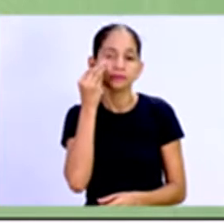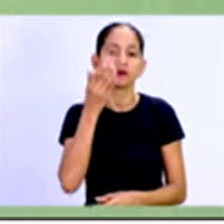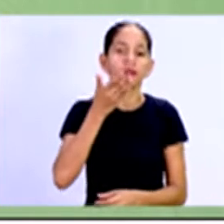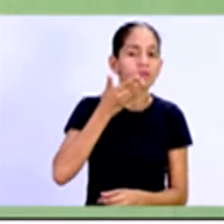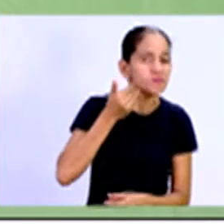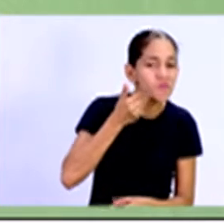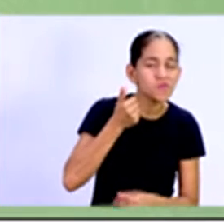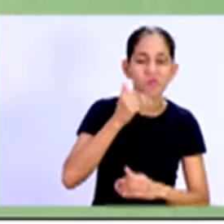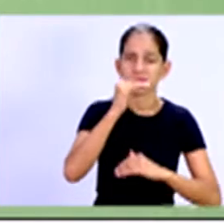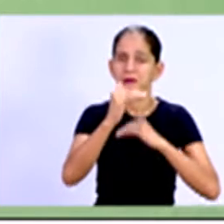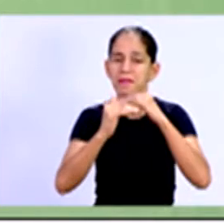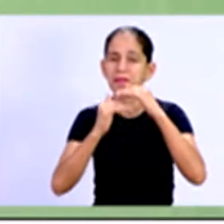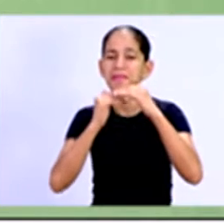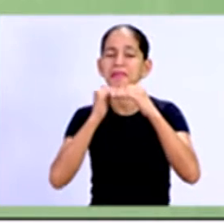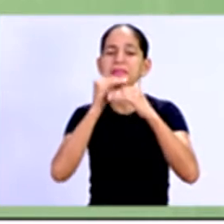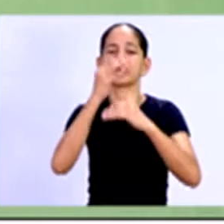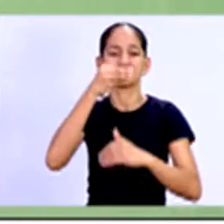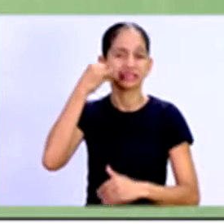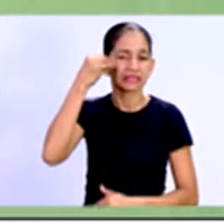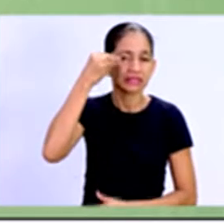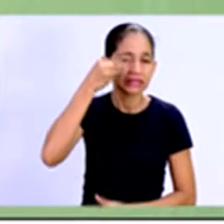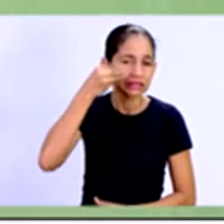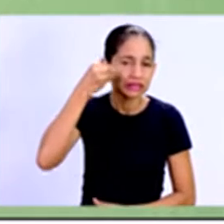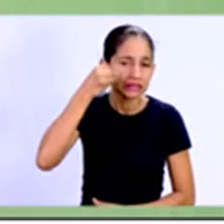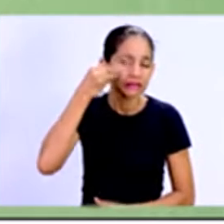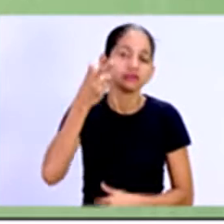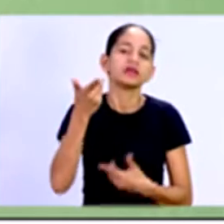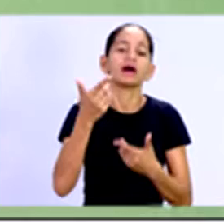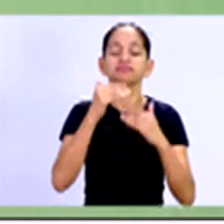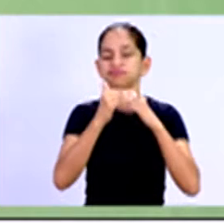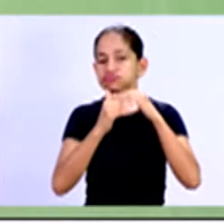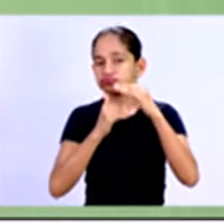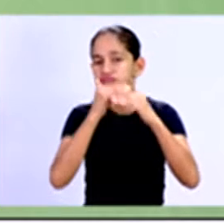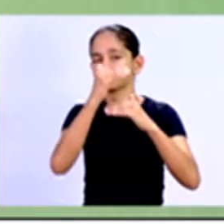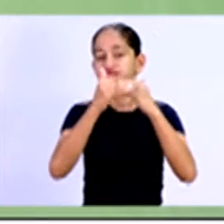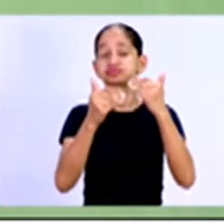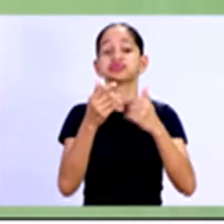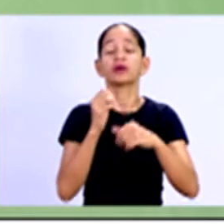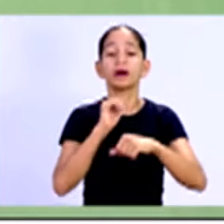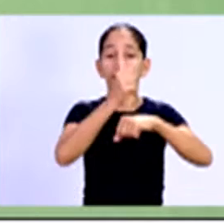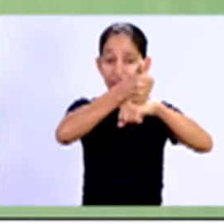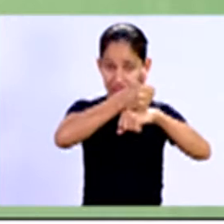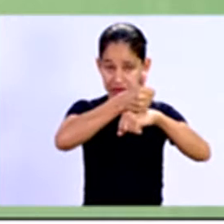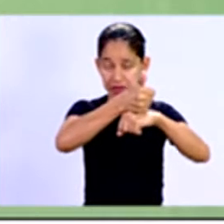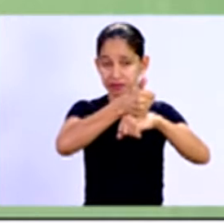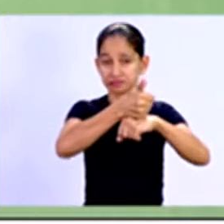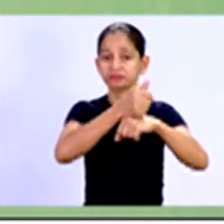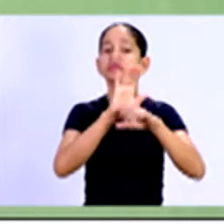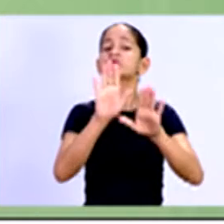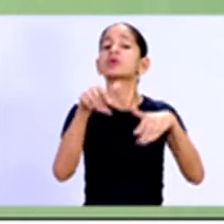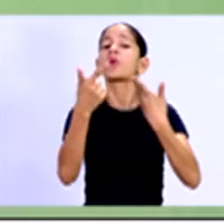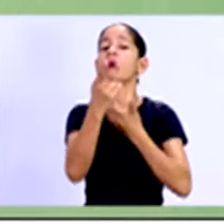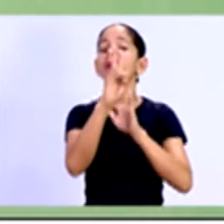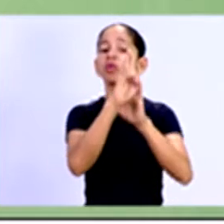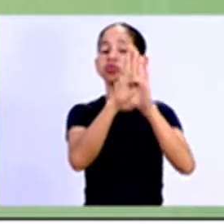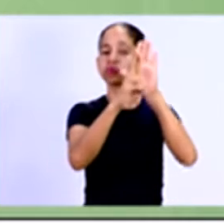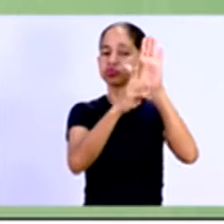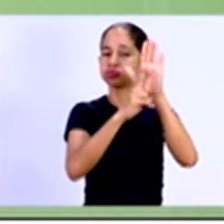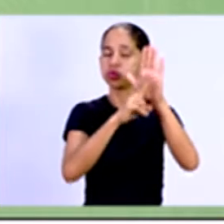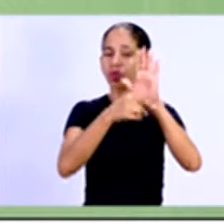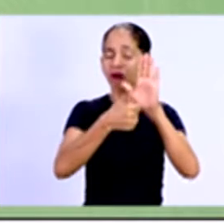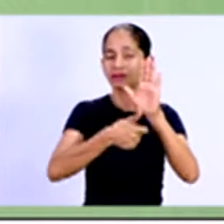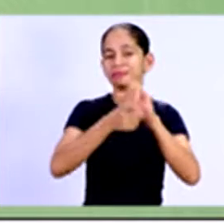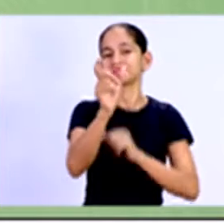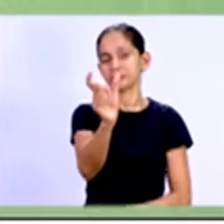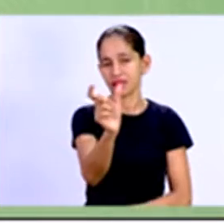são capazes de atingi-lo. O que prevalece nesse nível? O princípio, né? Olha só, a gente